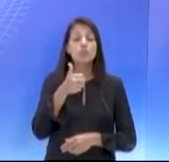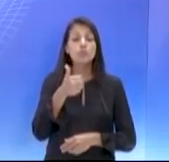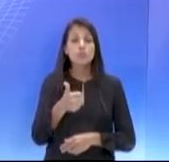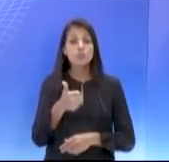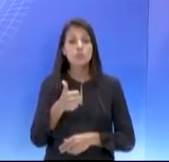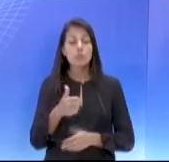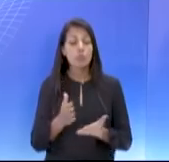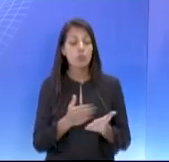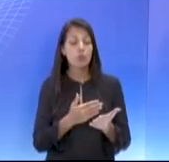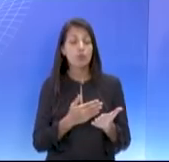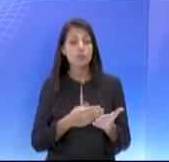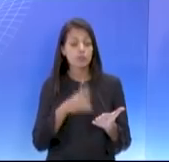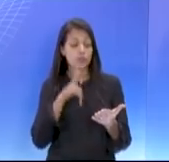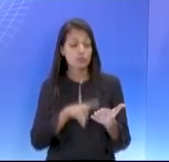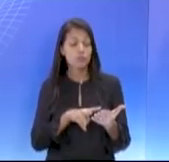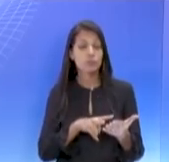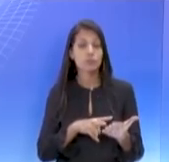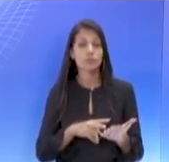Vamos dar uma olhada lá?